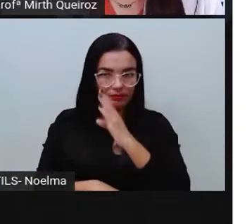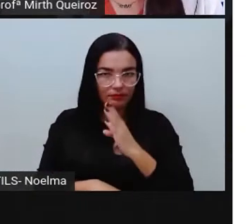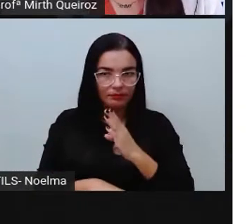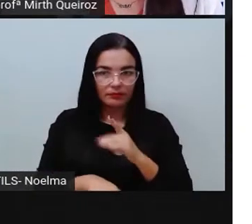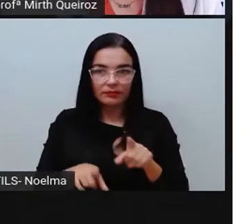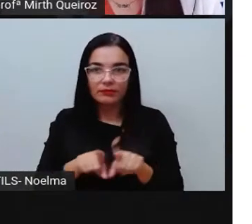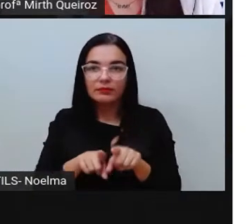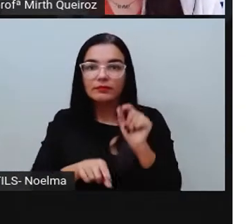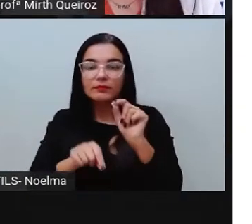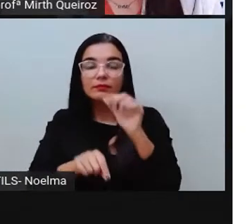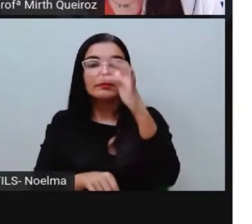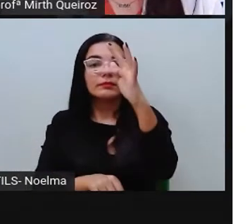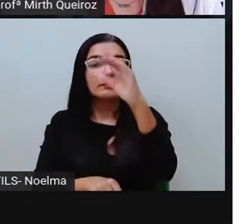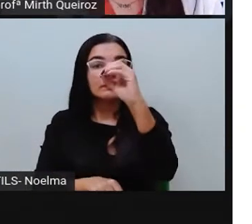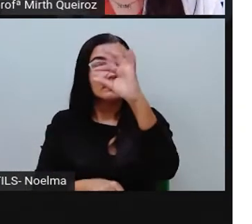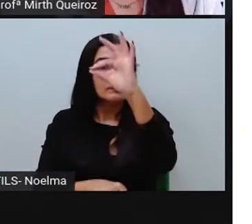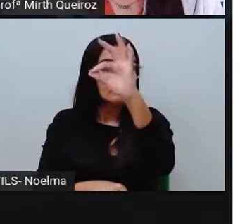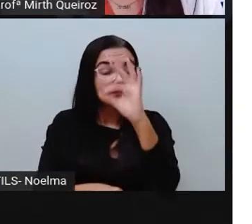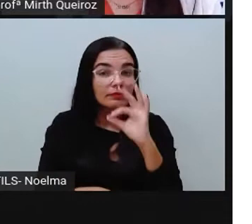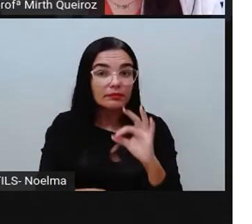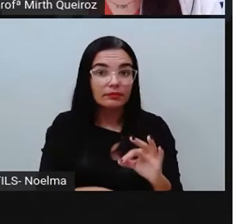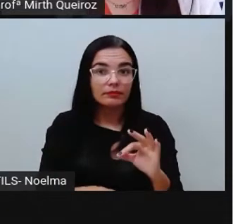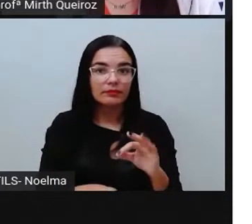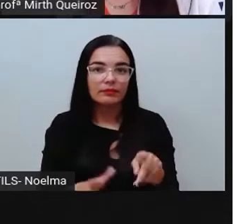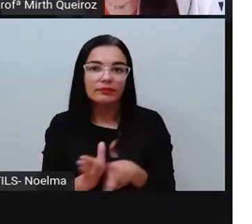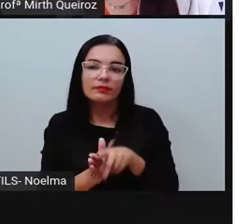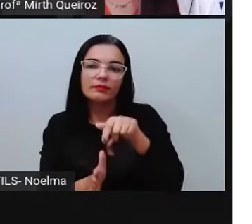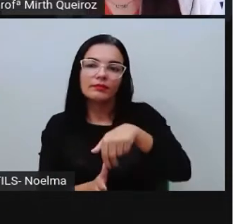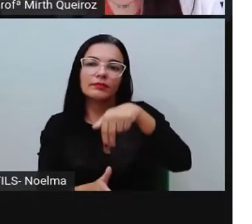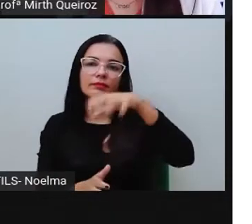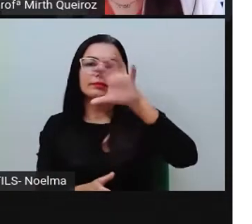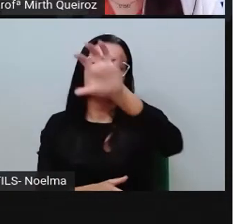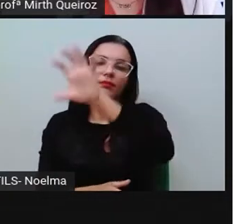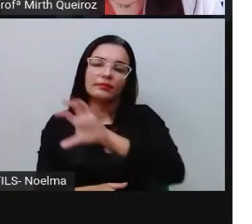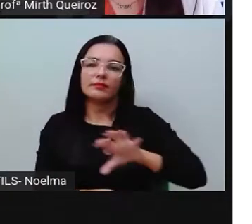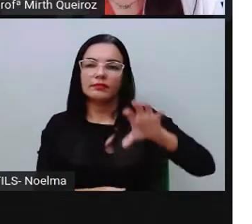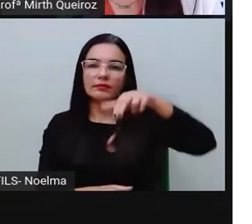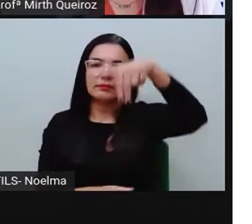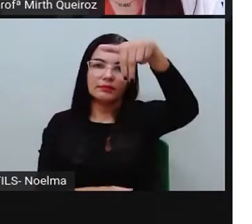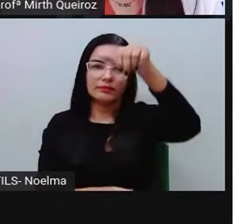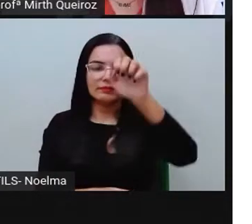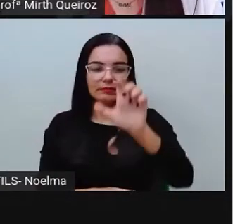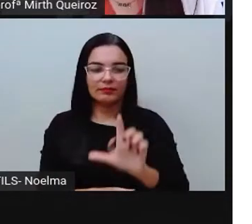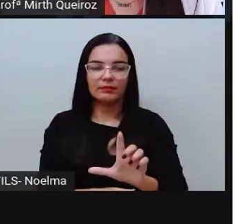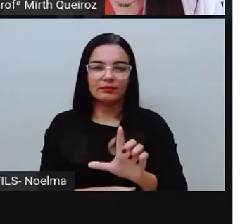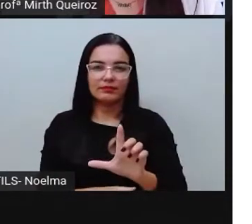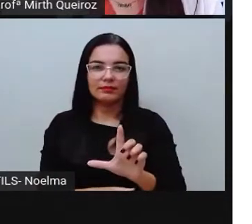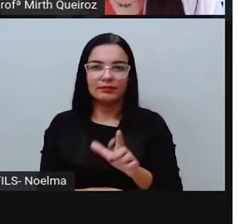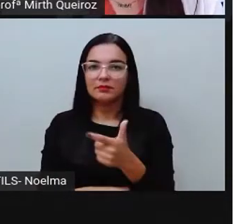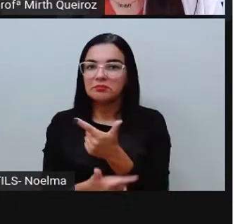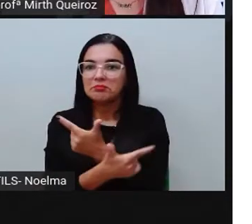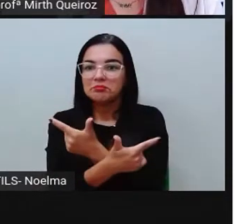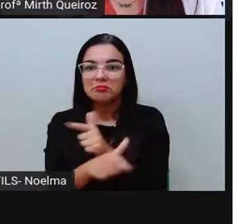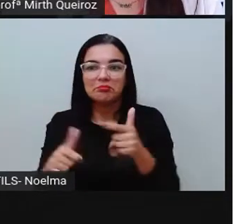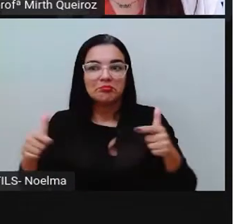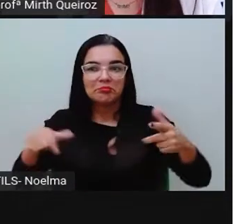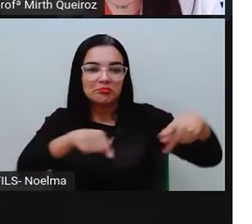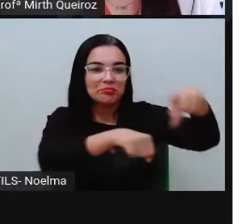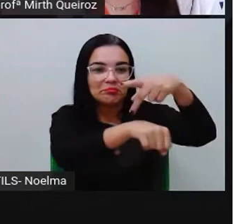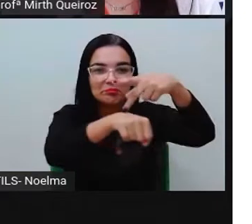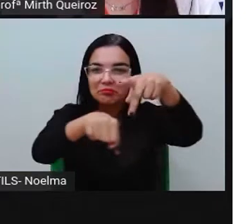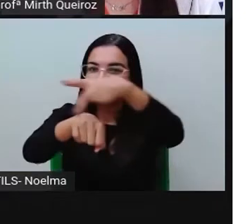do Brasil, ou seja, nenhum outro país apresenta esse bioma, somente o Brasil. Ele vai compreender aí de 10%